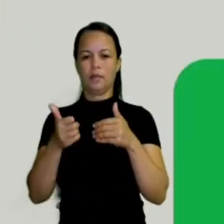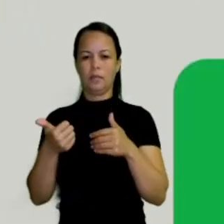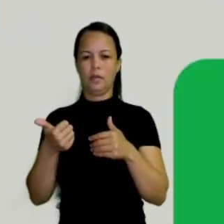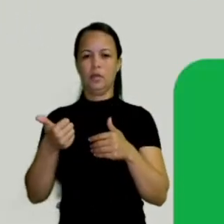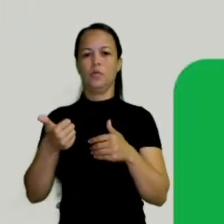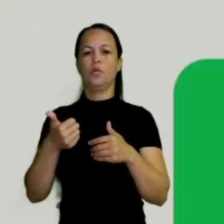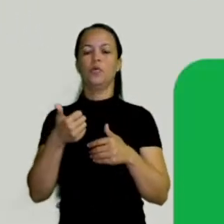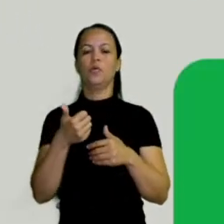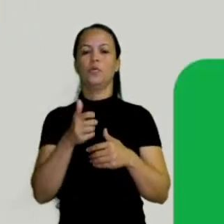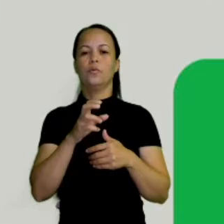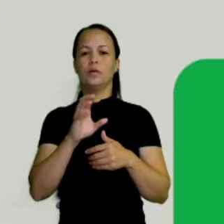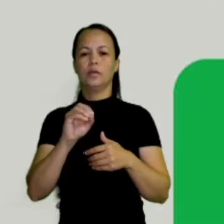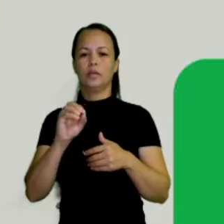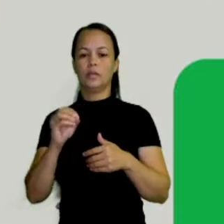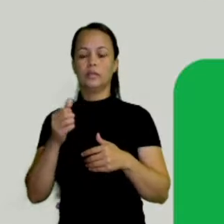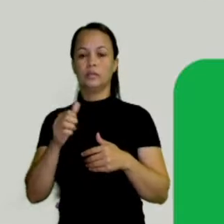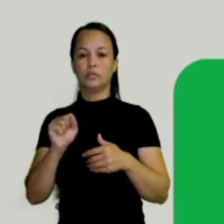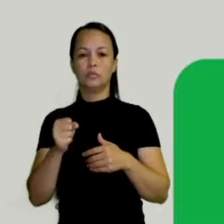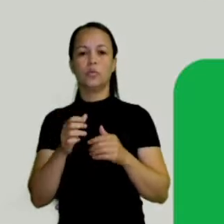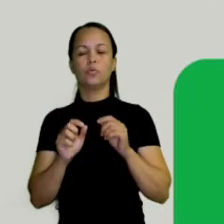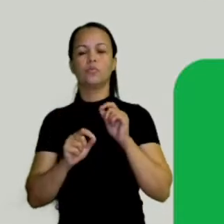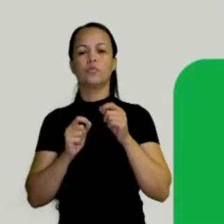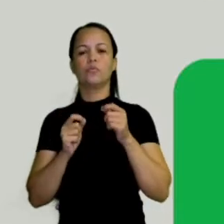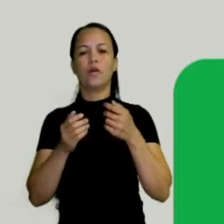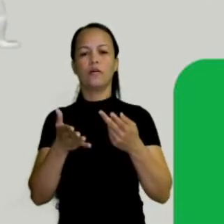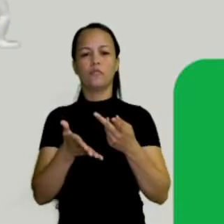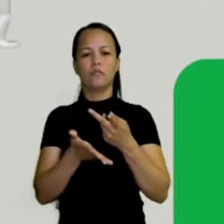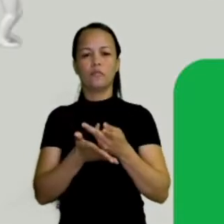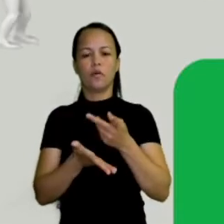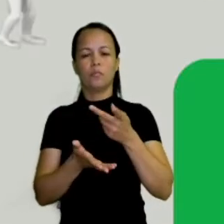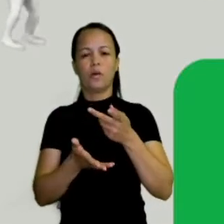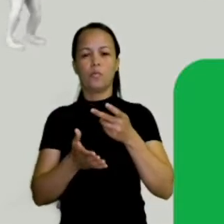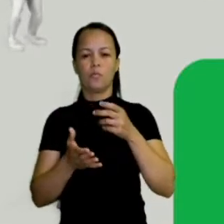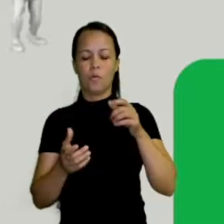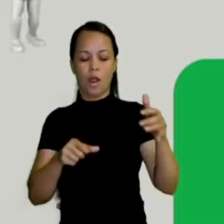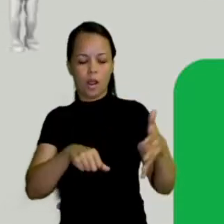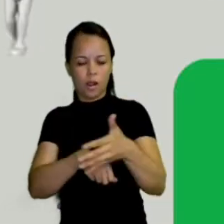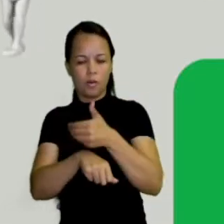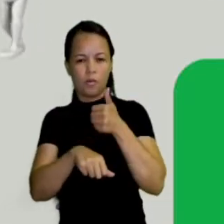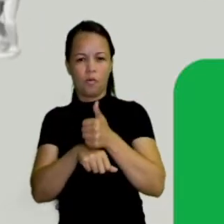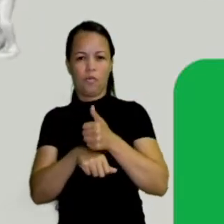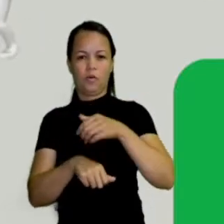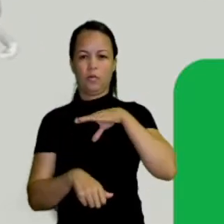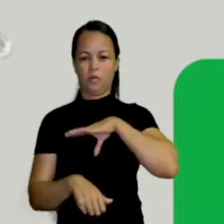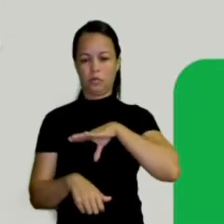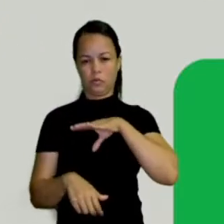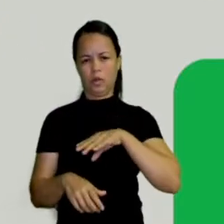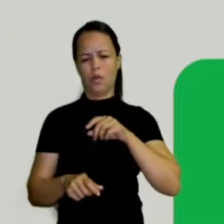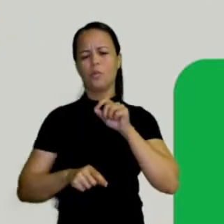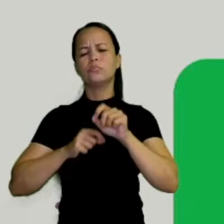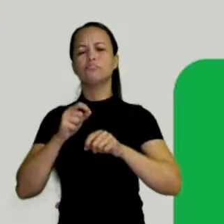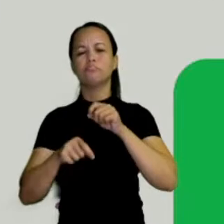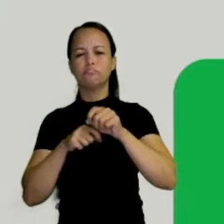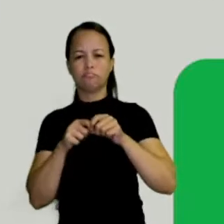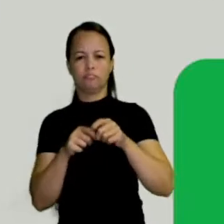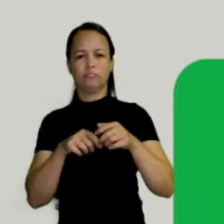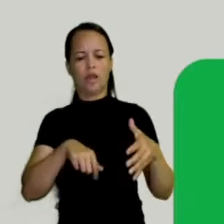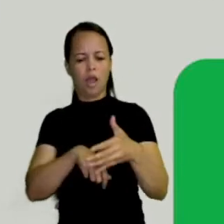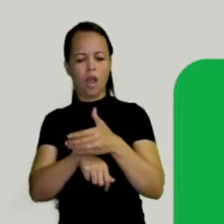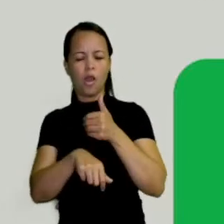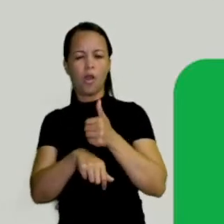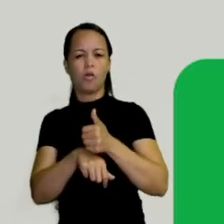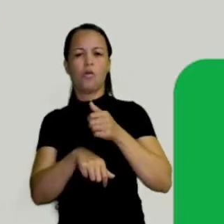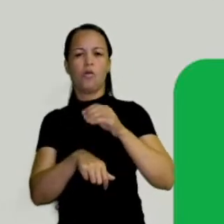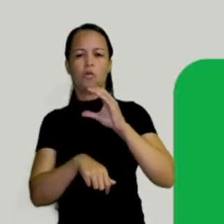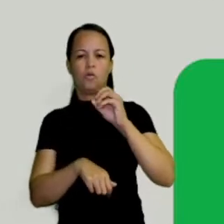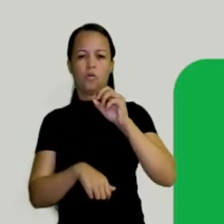hoje forma o Brasil foi uma colônia de Portugal. E aí, mais adiante, a gente vai ver o que é uma colônia. E aí, para